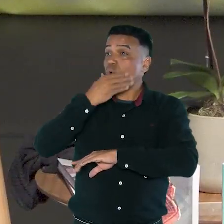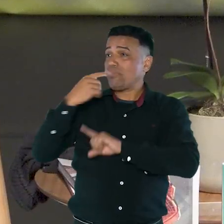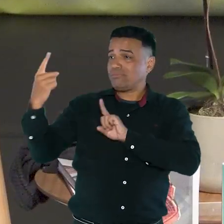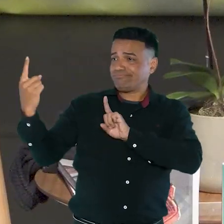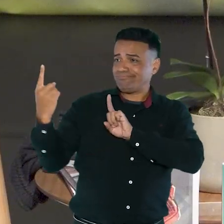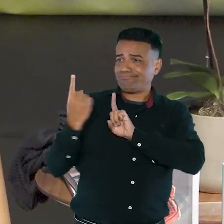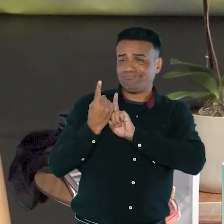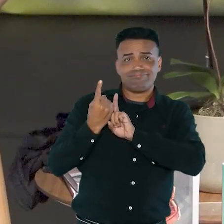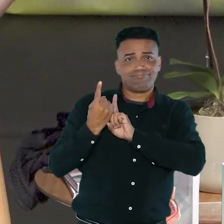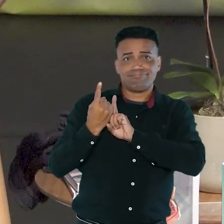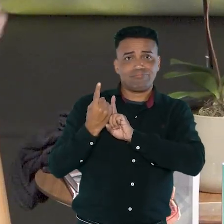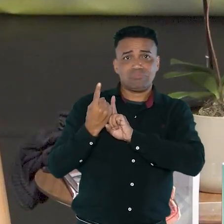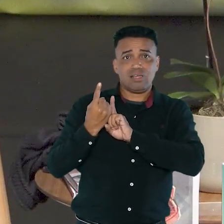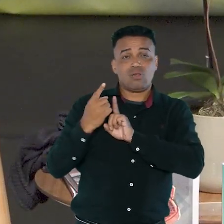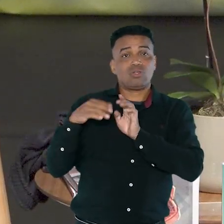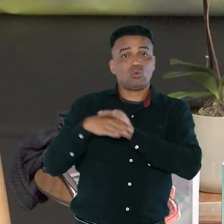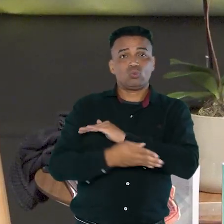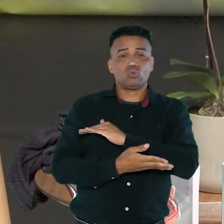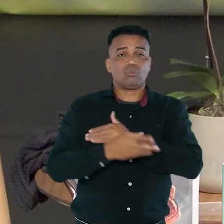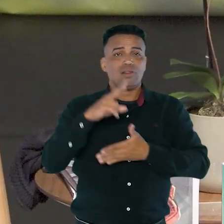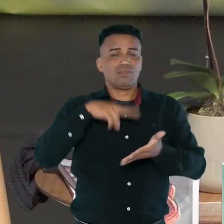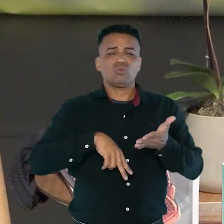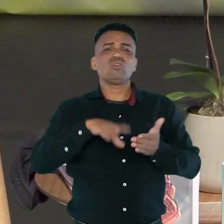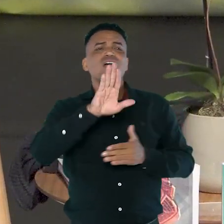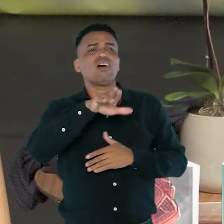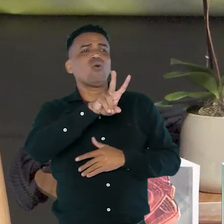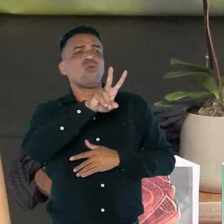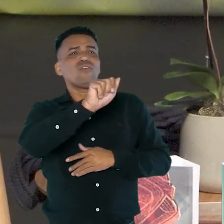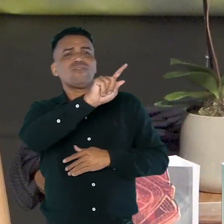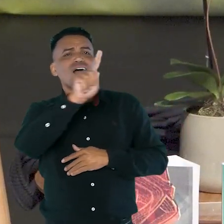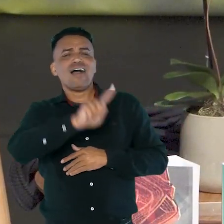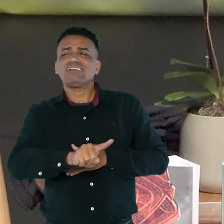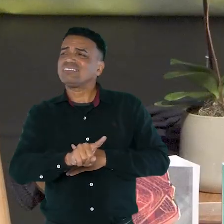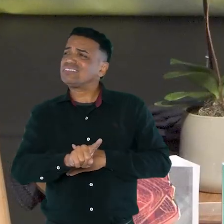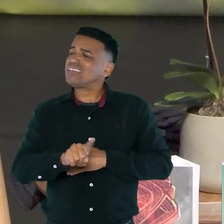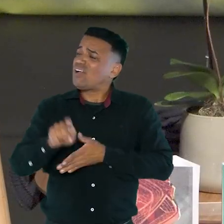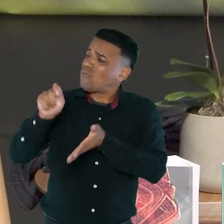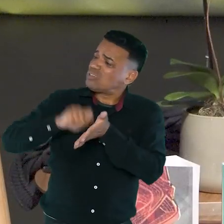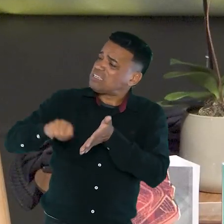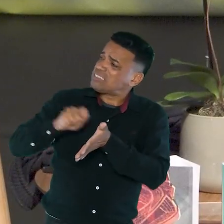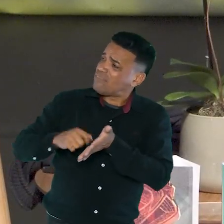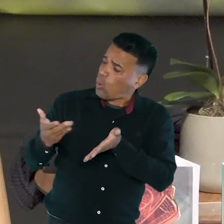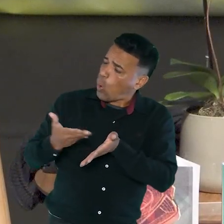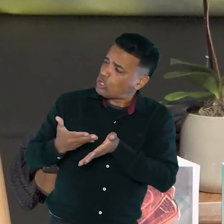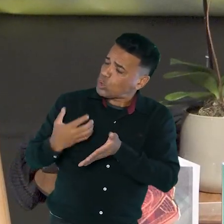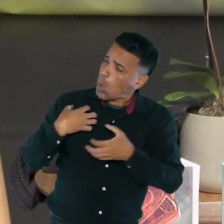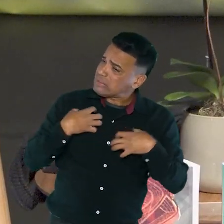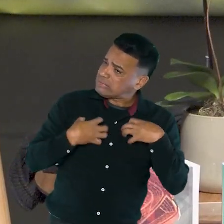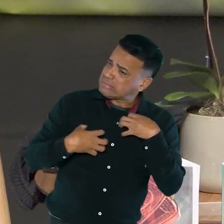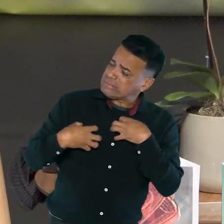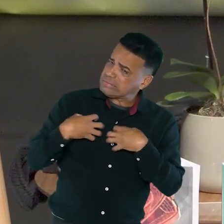um mano que não tem o hábito da leitura, e falou: Vaz, aquele bagulho que se escreveu hoje mexeu comigo.